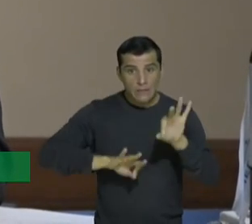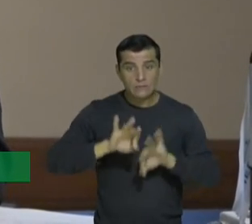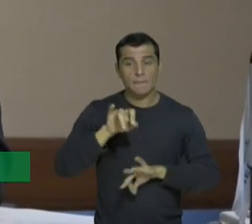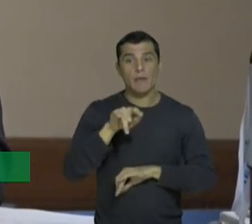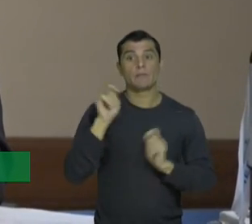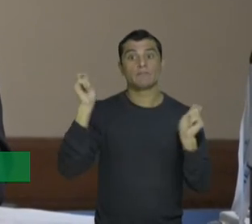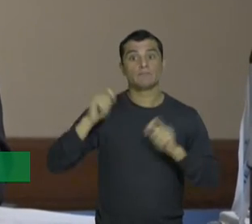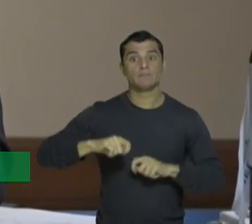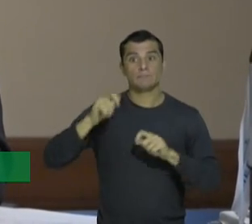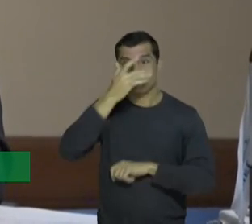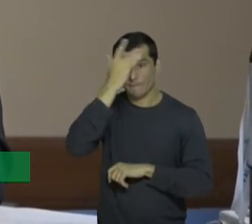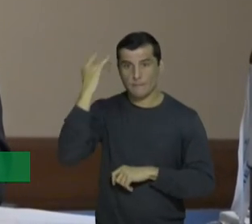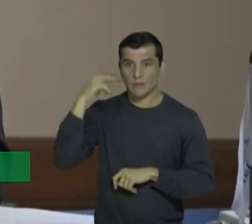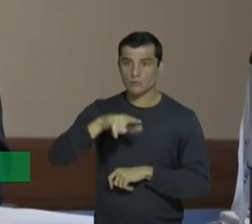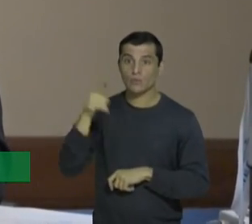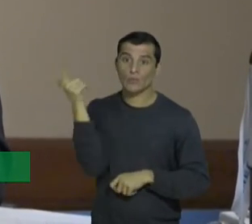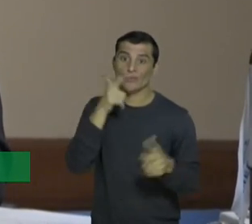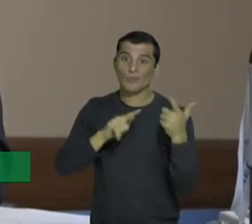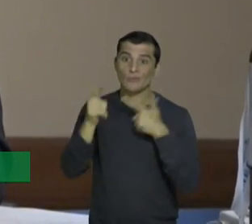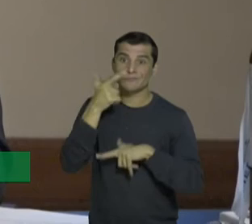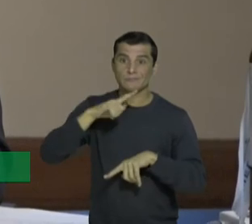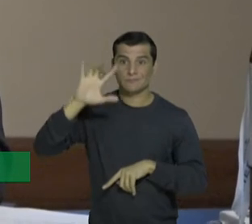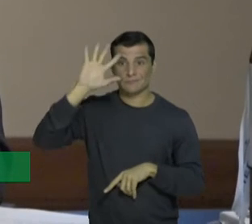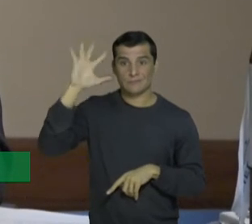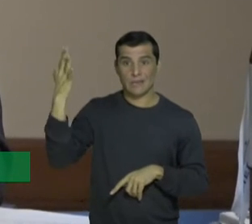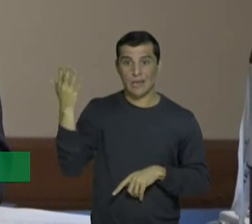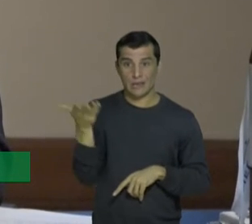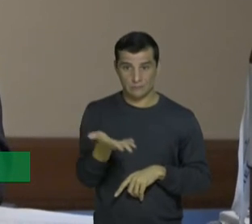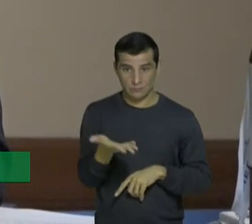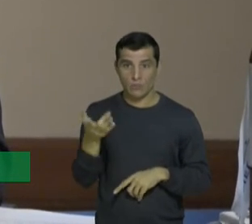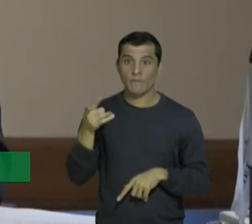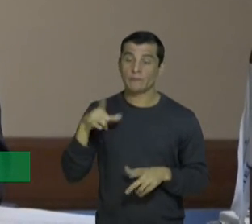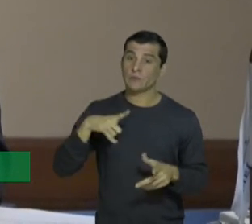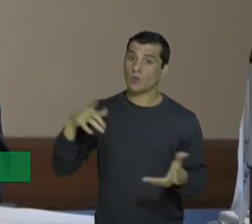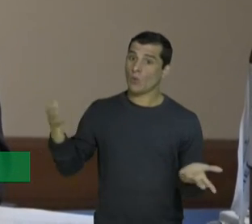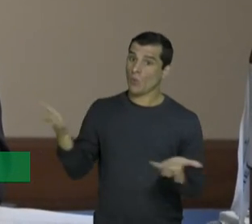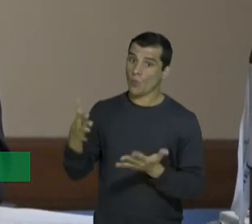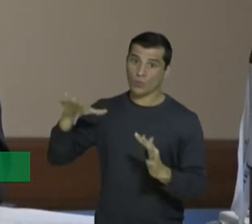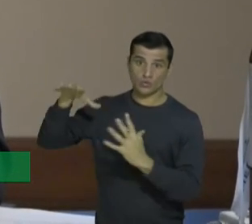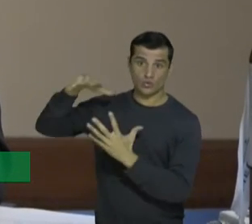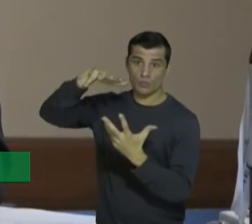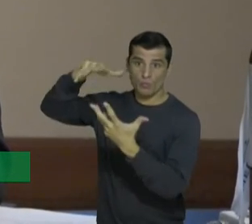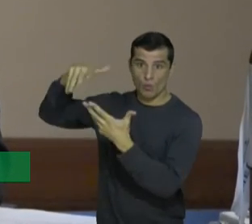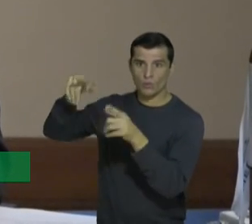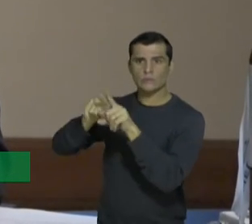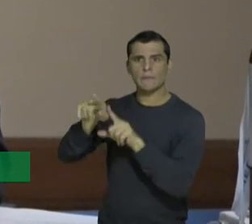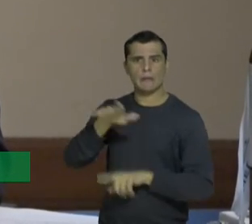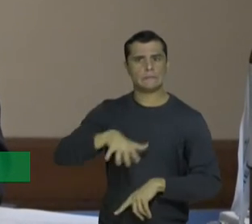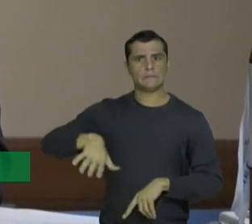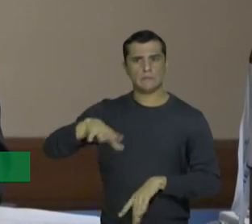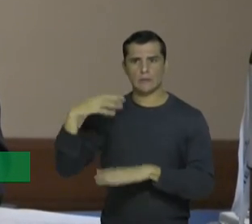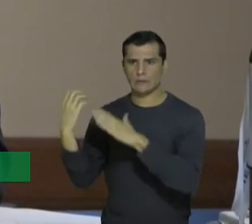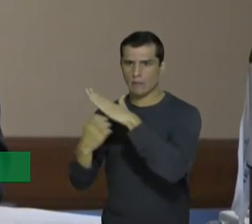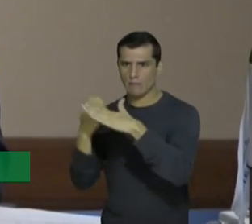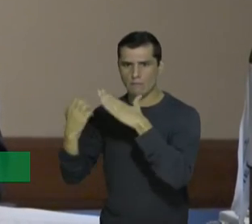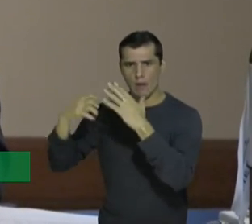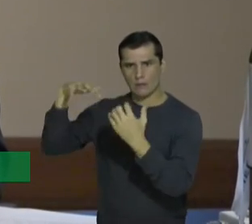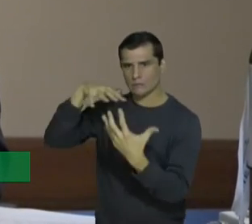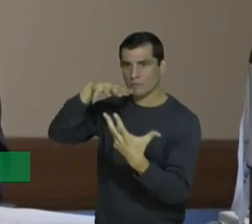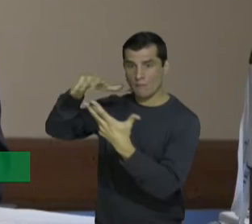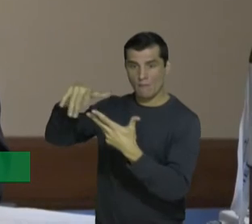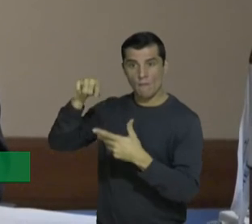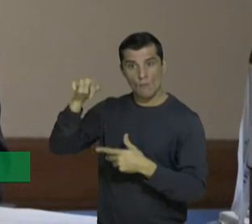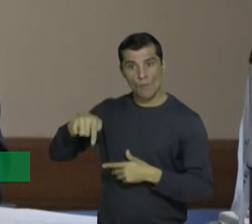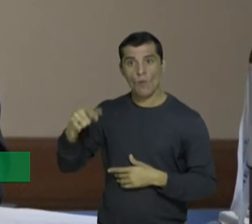buscar esse tipo de solução o mundo hoje e o mundo Empresarial de negócios ele ele tem ele